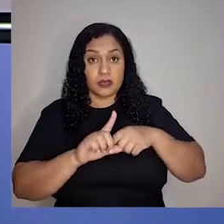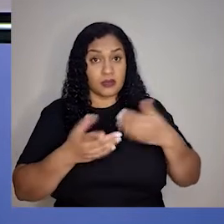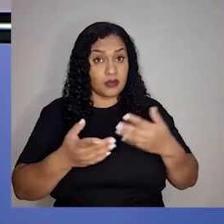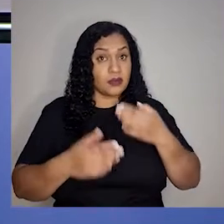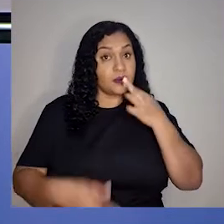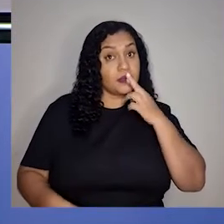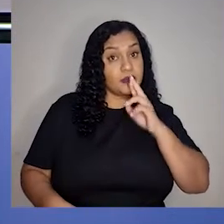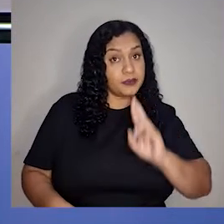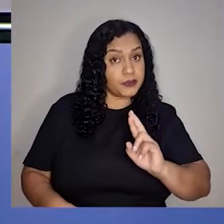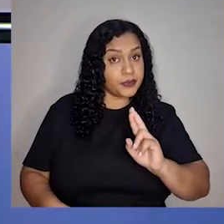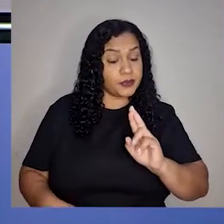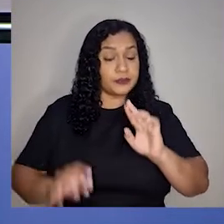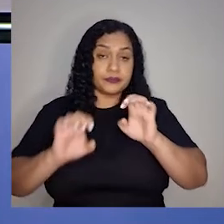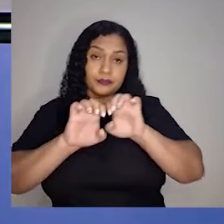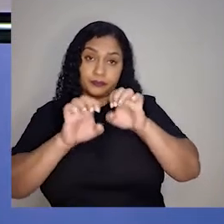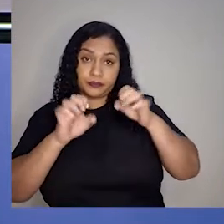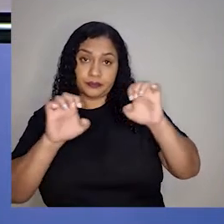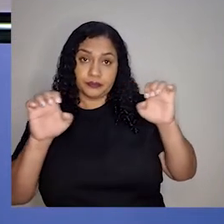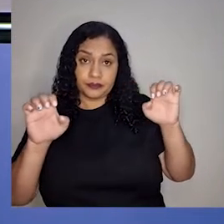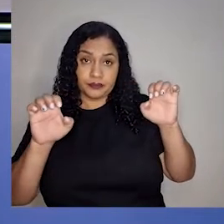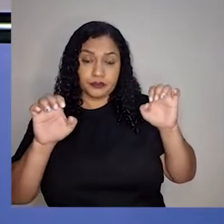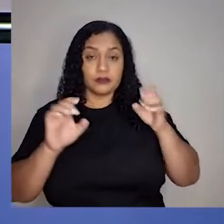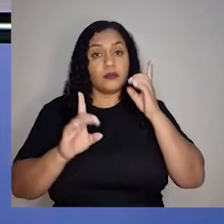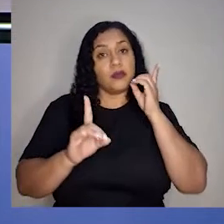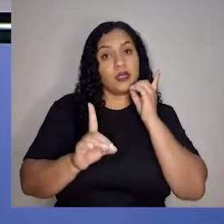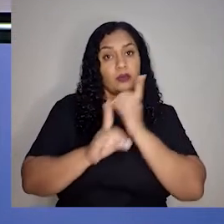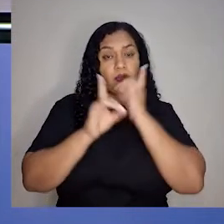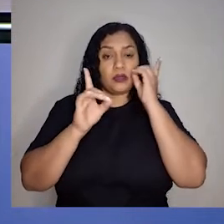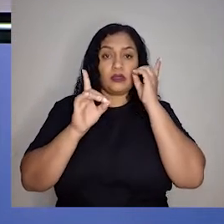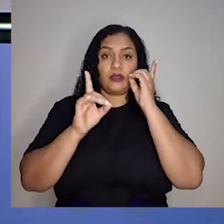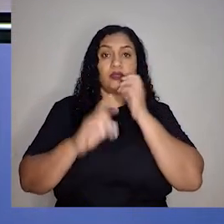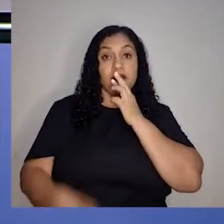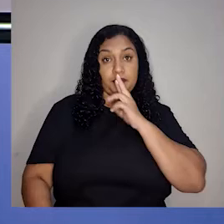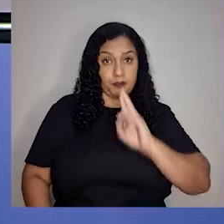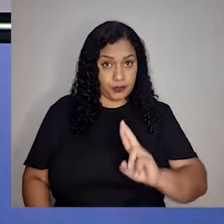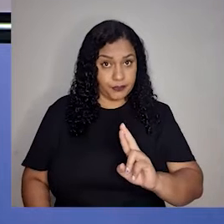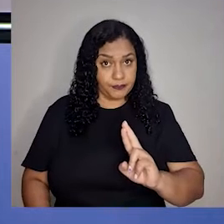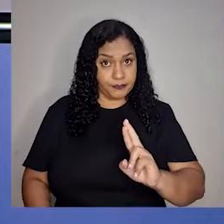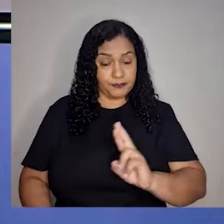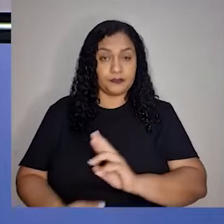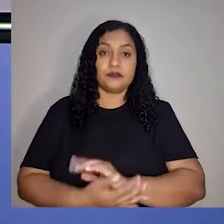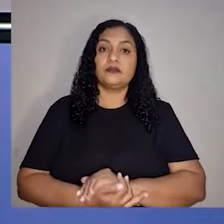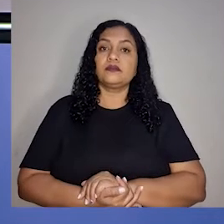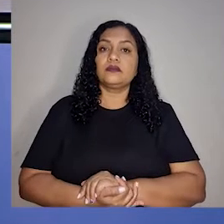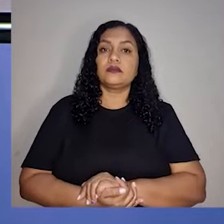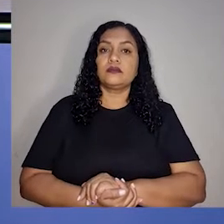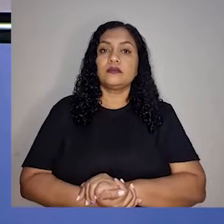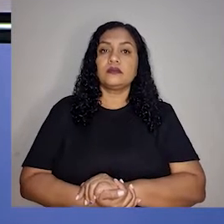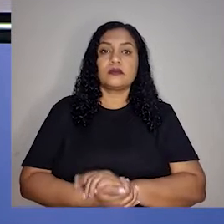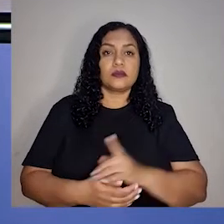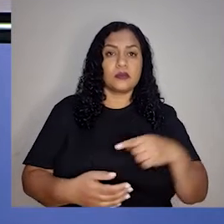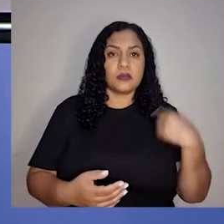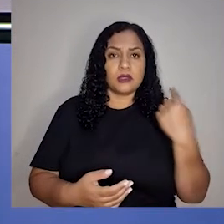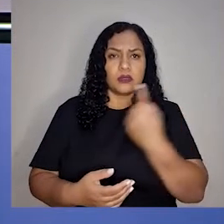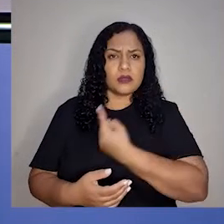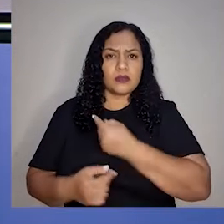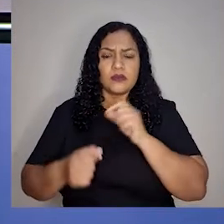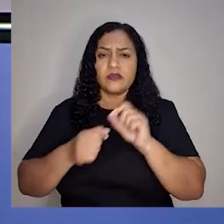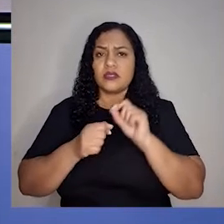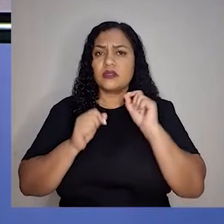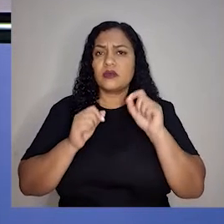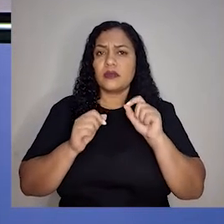temos que resolver essa equação para encontrar a resposta nós vamos fazer